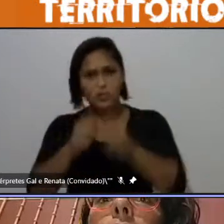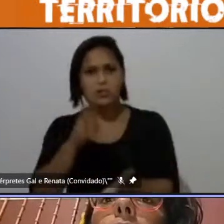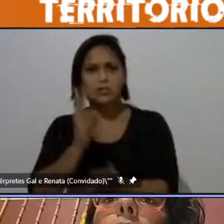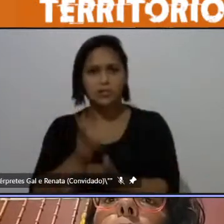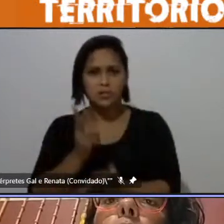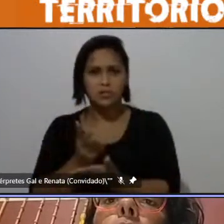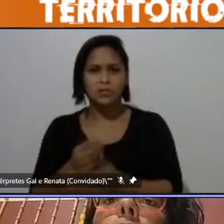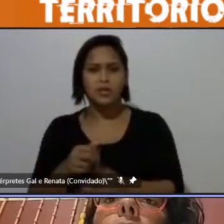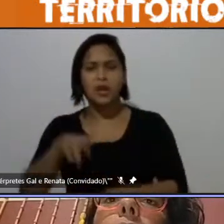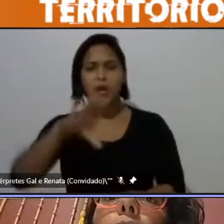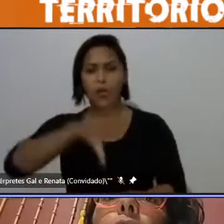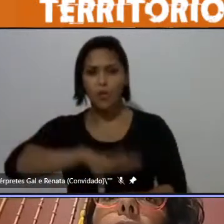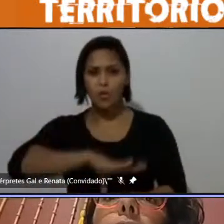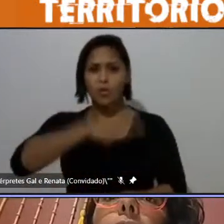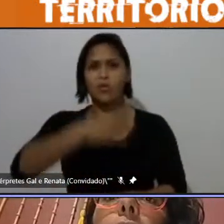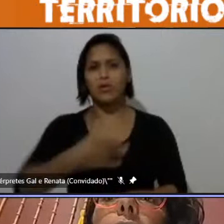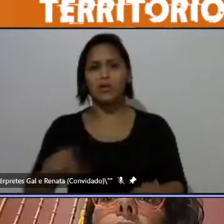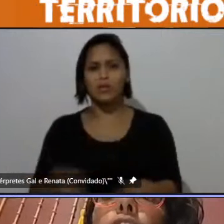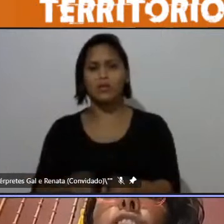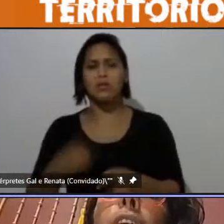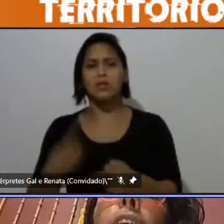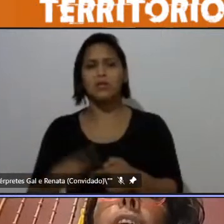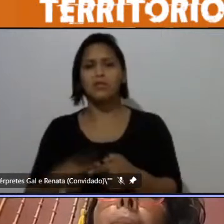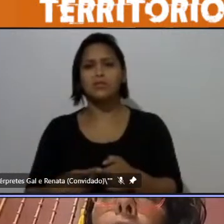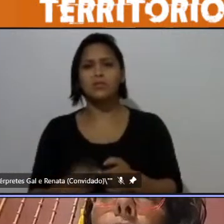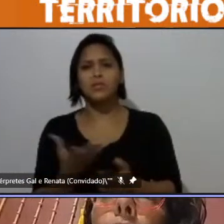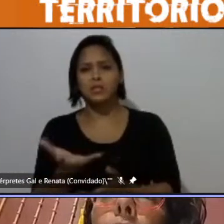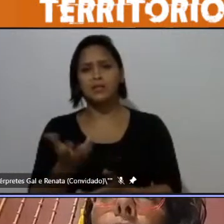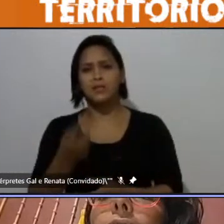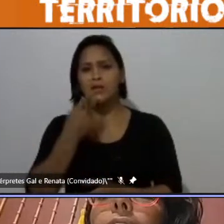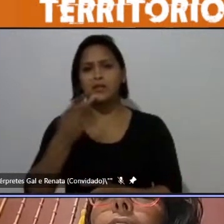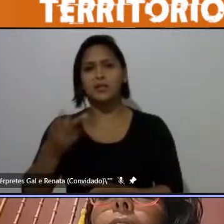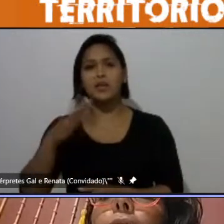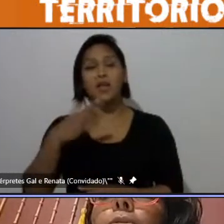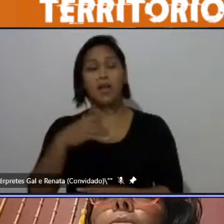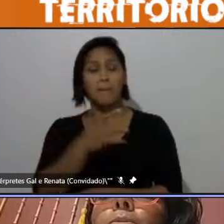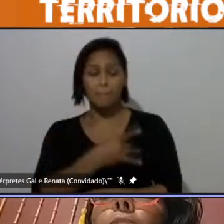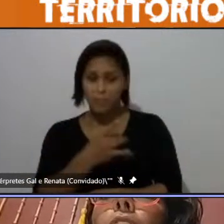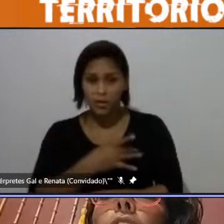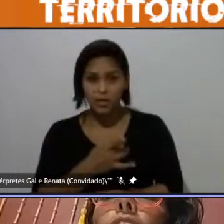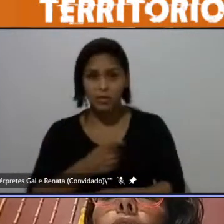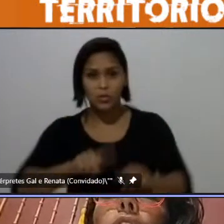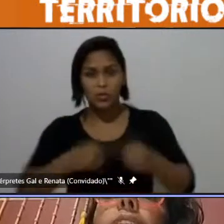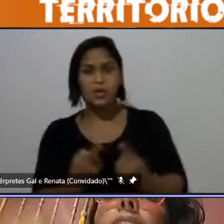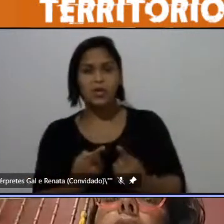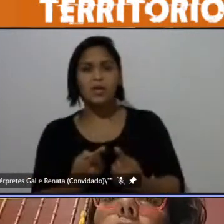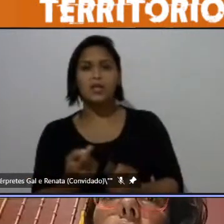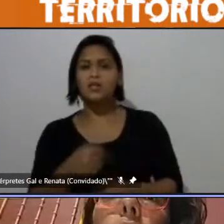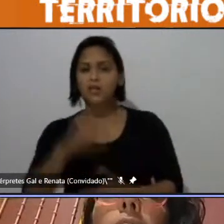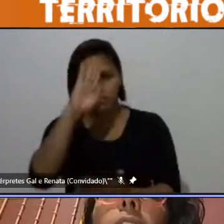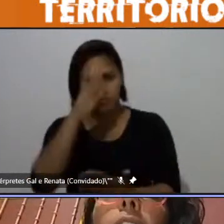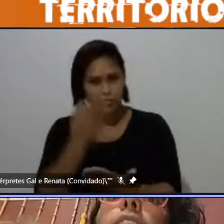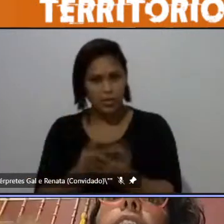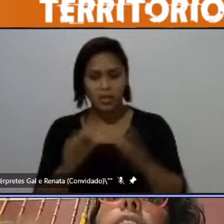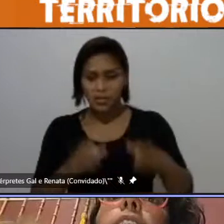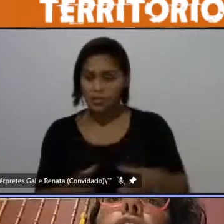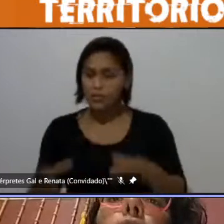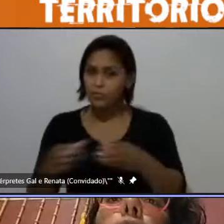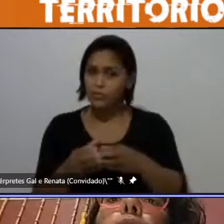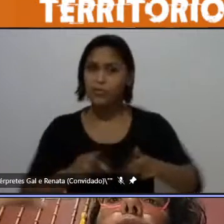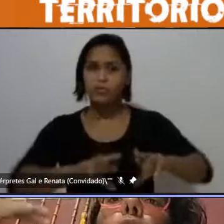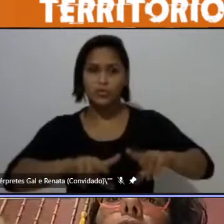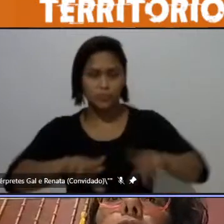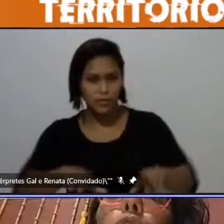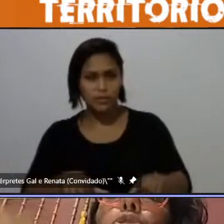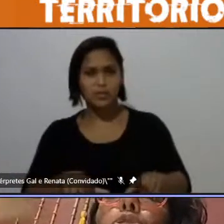né? Coragem, porque o que eles querem é que a gente tenha medo, né? Então, eu acredito nesses ciclos, né?